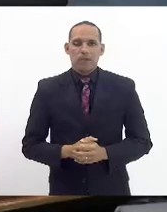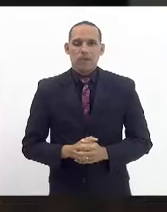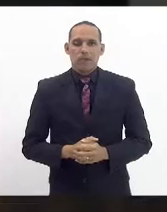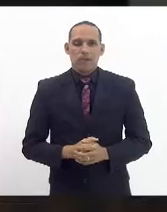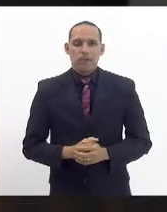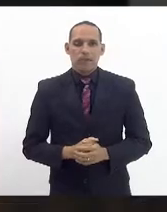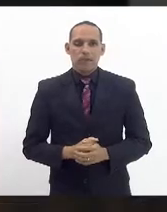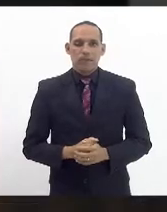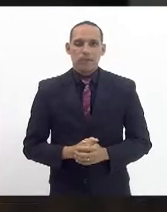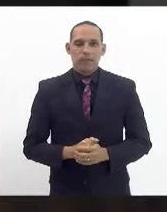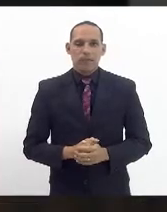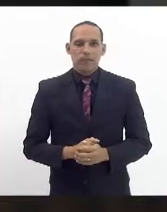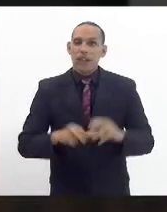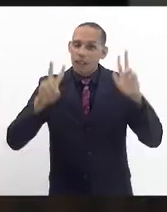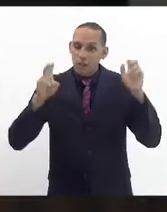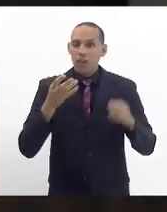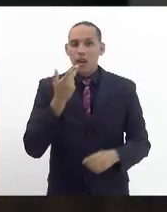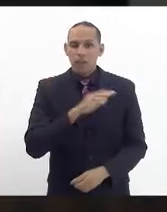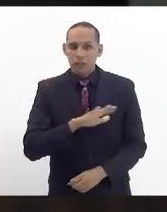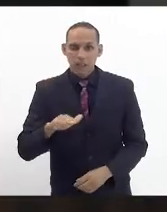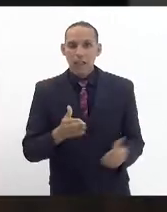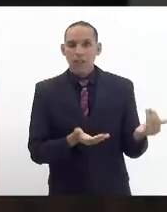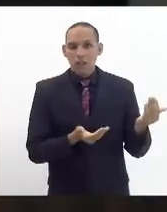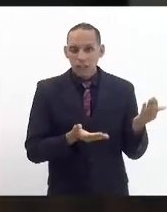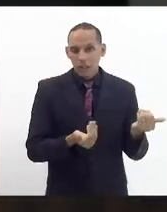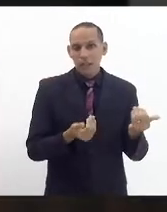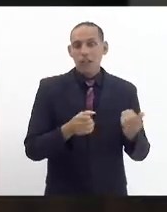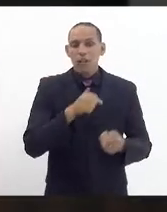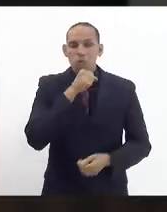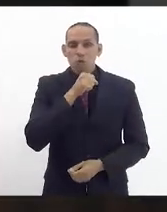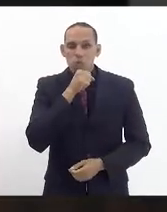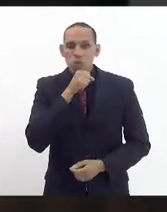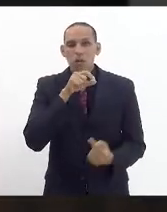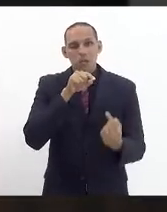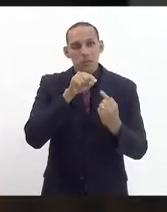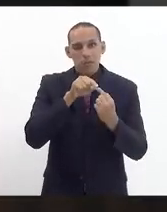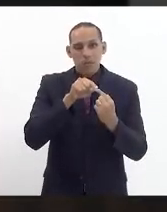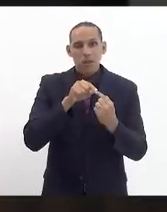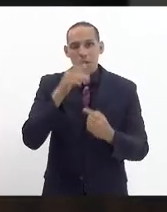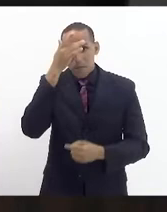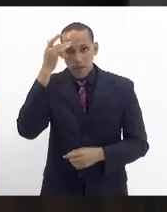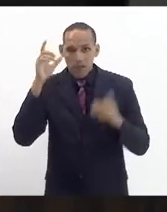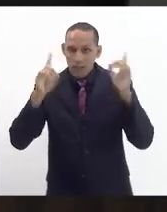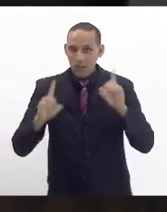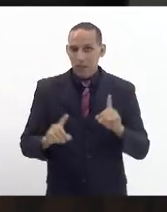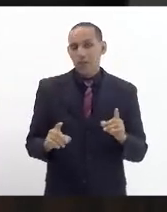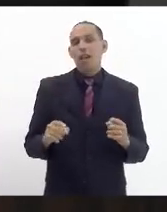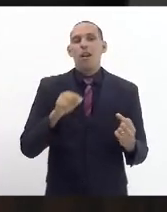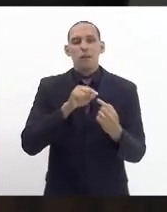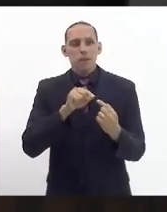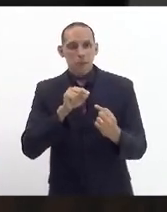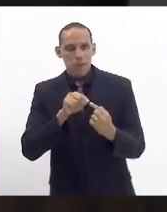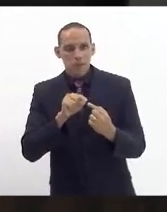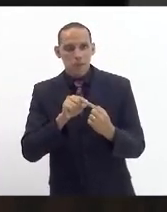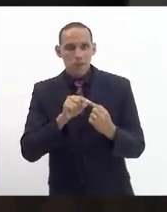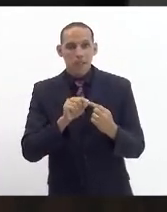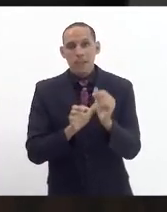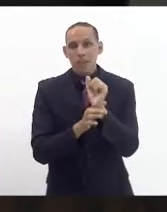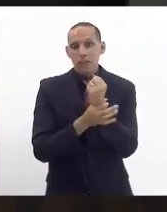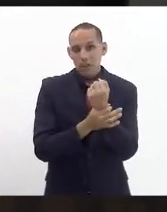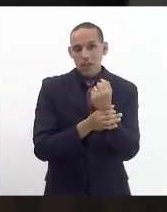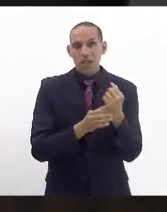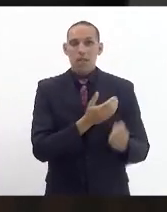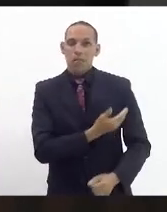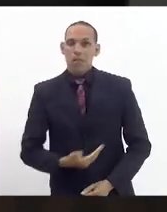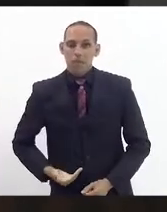De assuntos da criança, adolescente e do idoso, favorável. A pessoa com deficiência, favorável. De segurança pública, assunto de polícia,